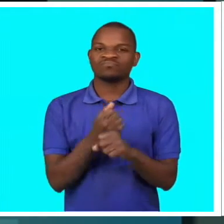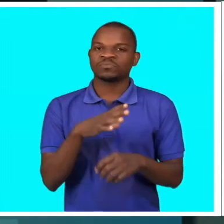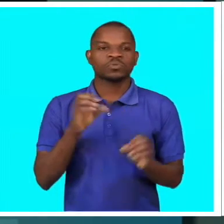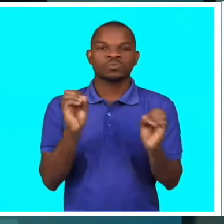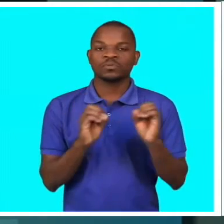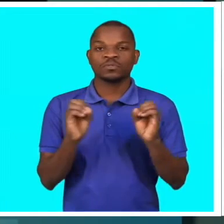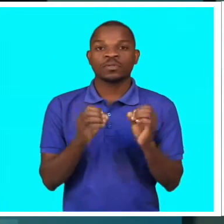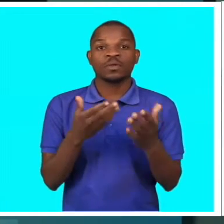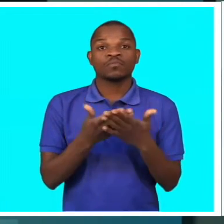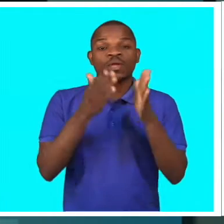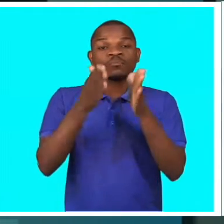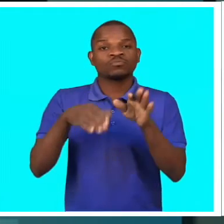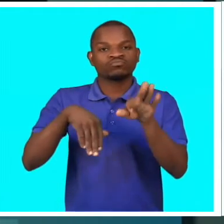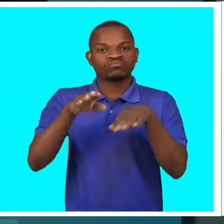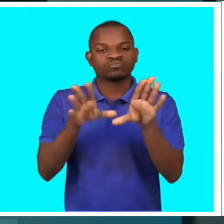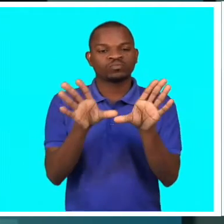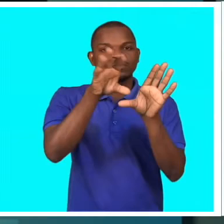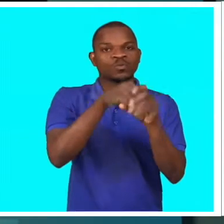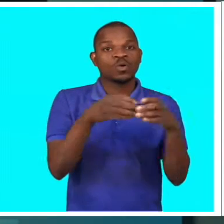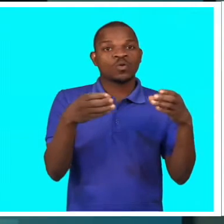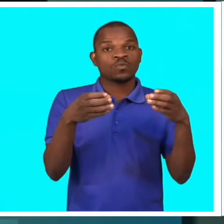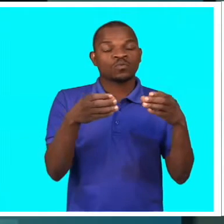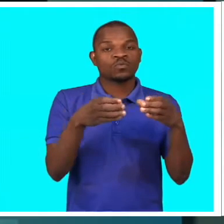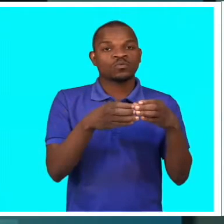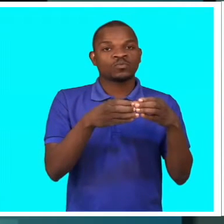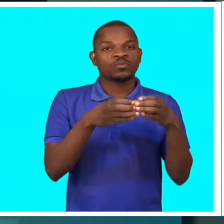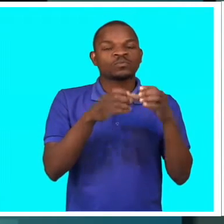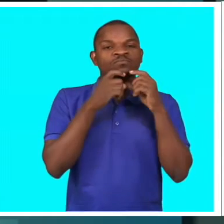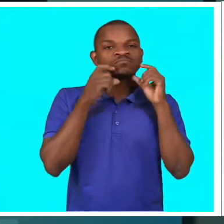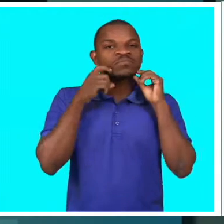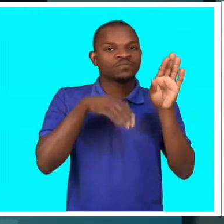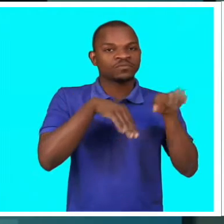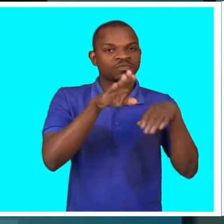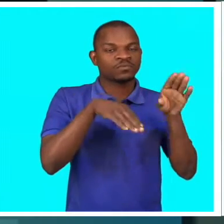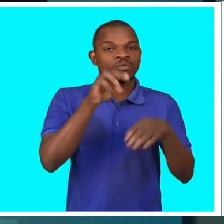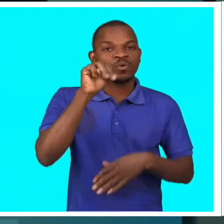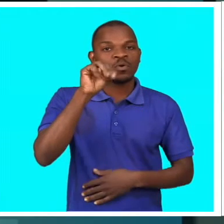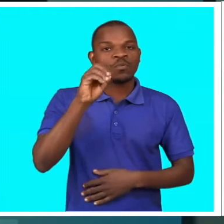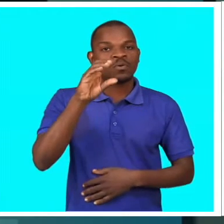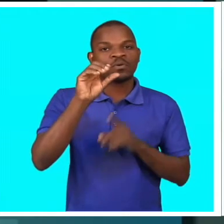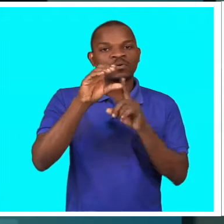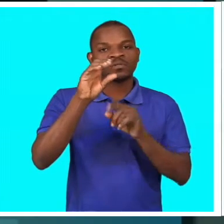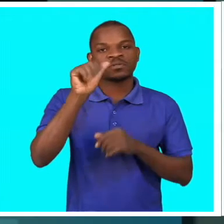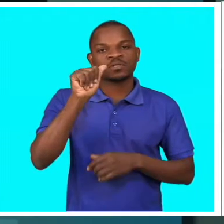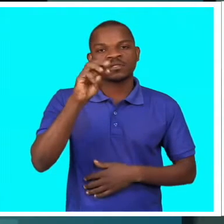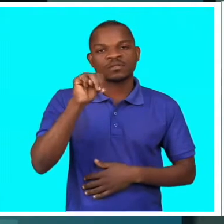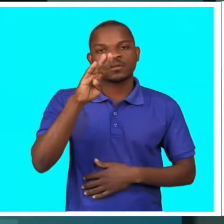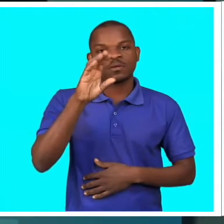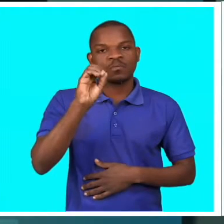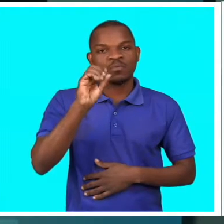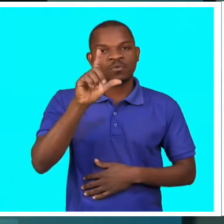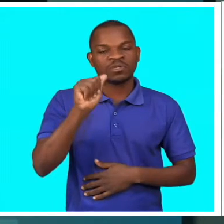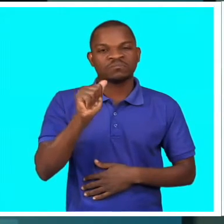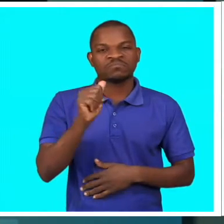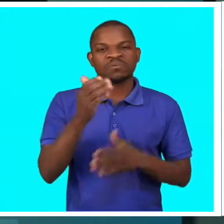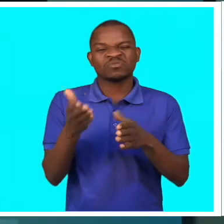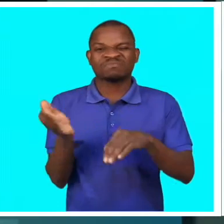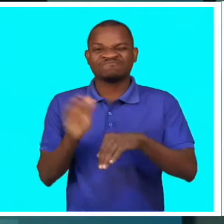estou a falar dos jogadores que estão a militar no Moçambique, de facto não temos jogadores com, estou a ser muito